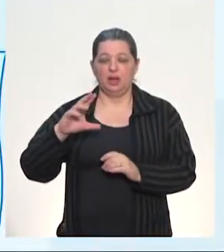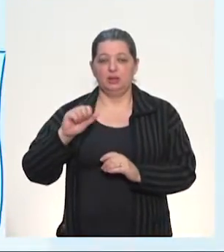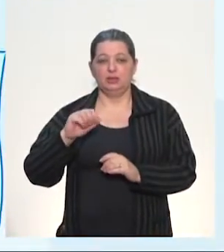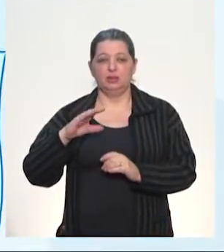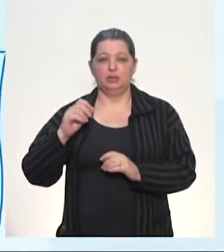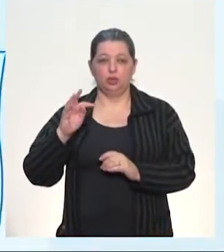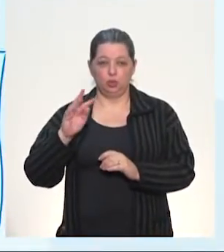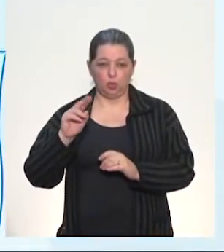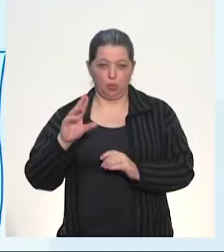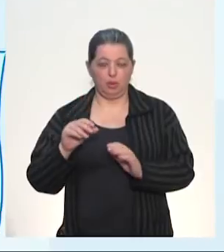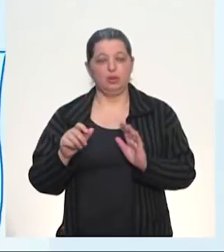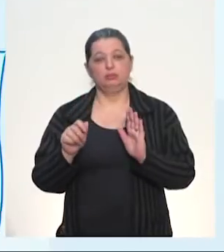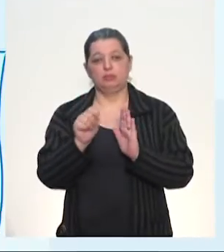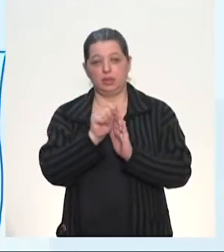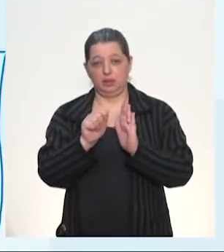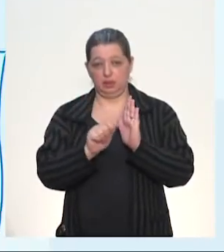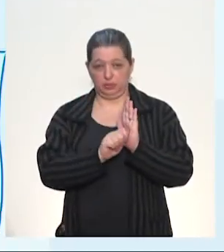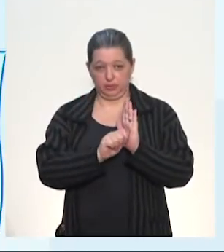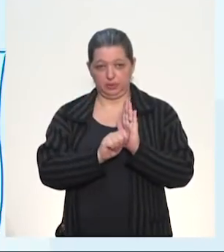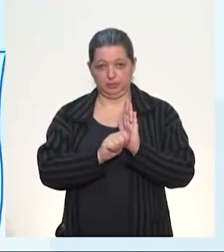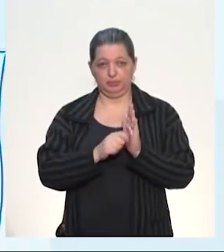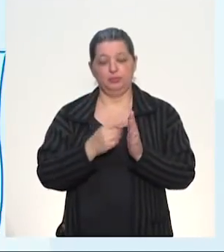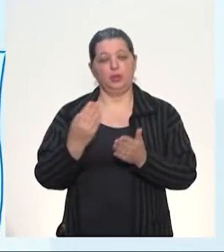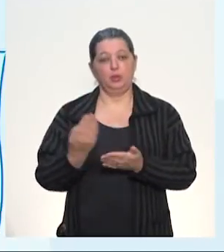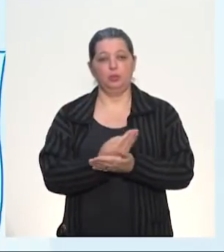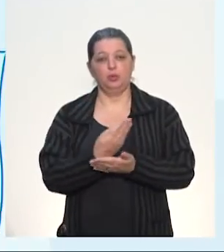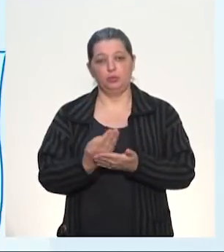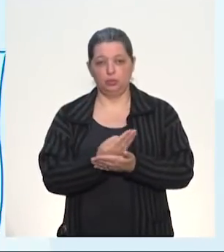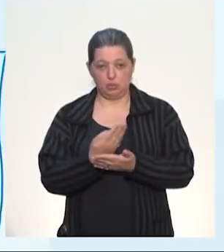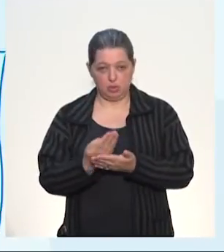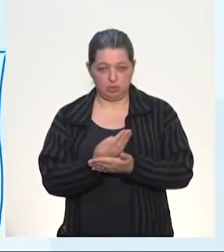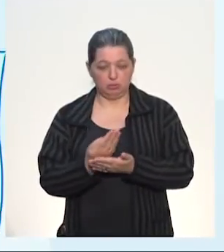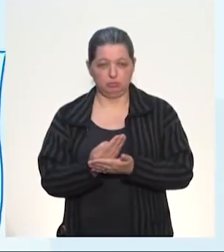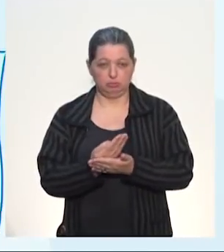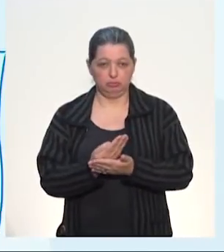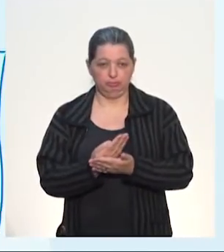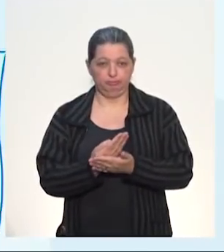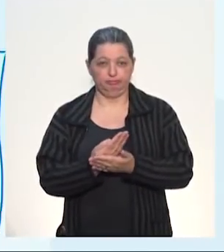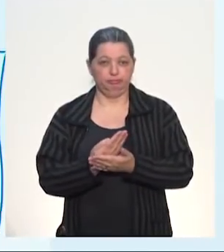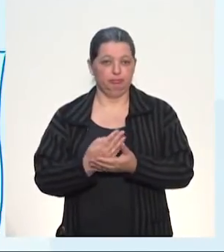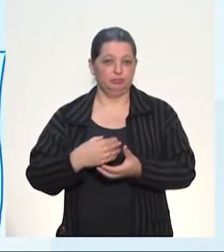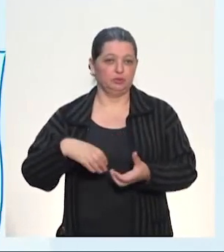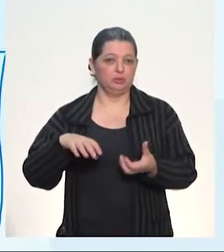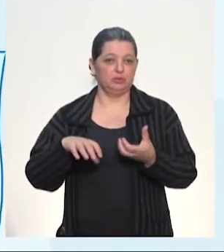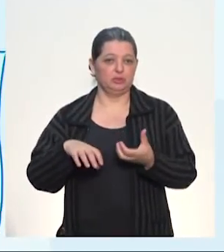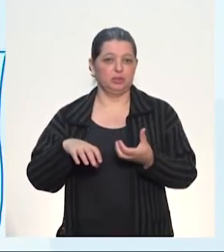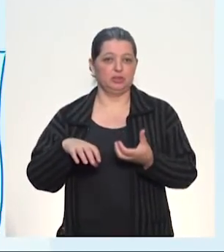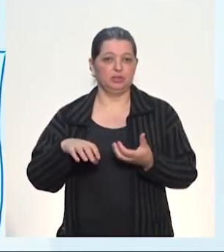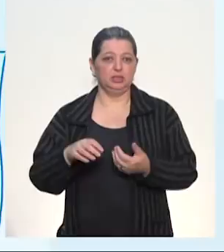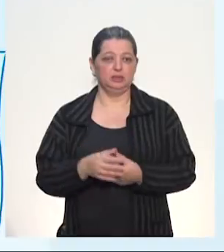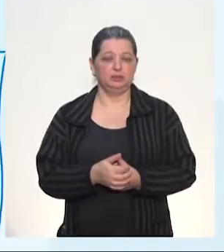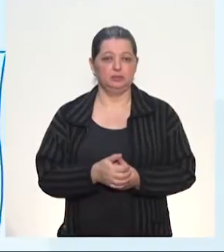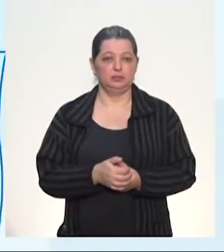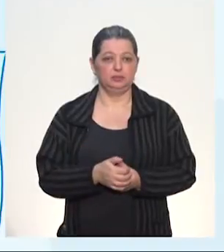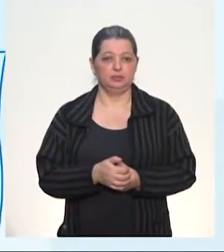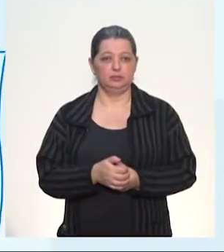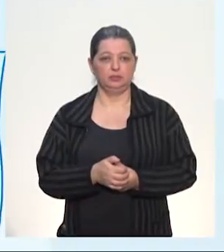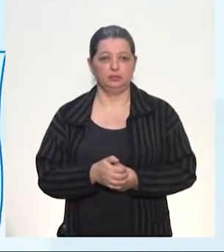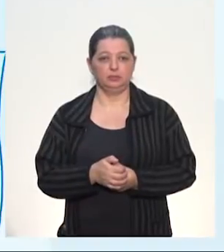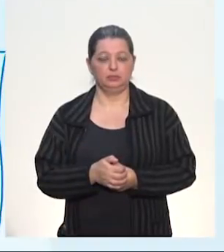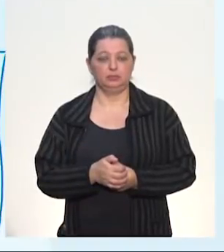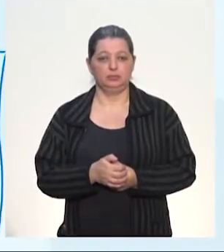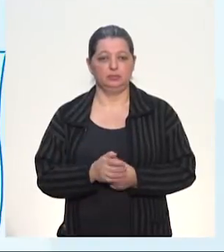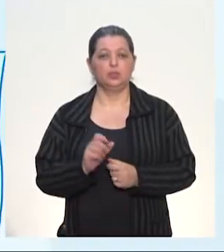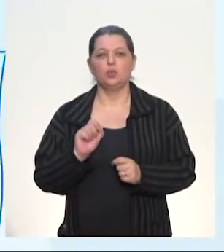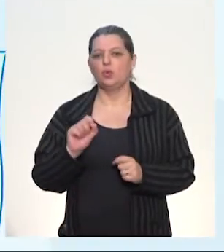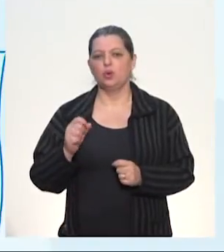com 119, Botucatu com 92 e Brasília com 919. Qual desses